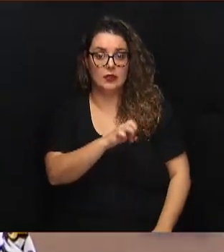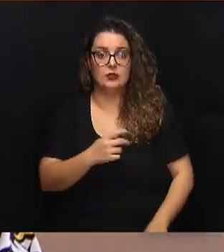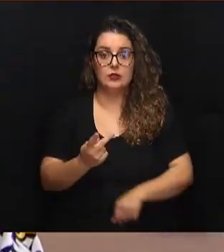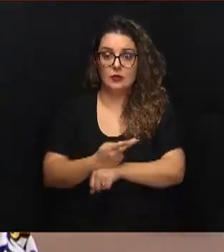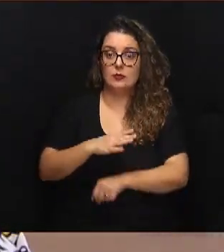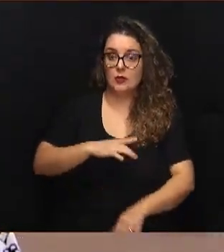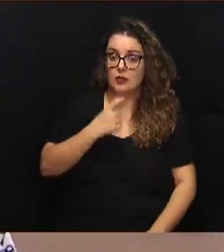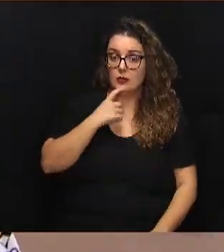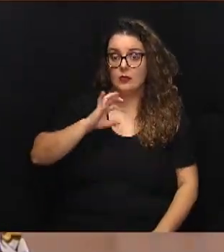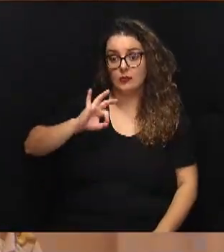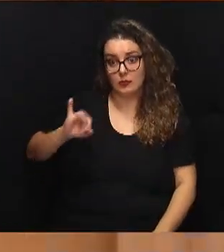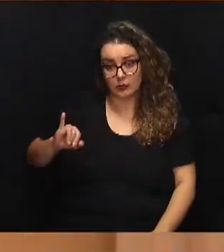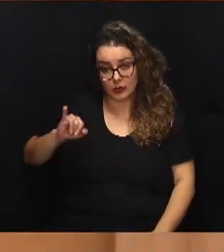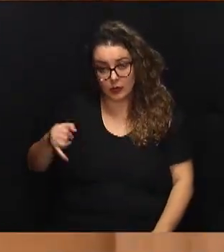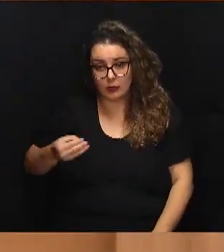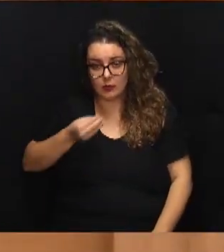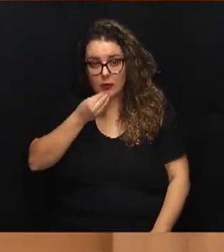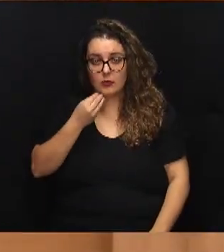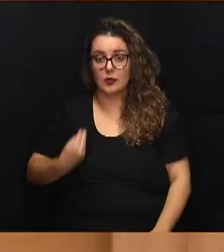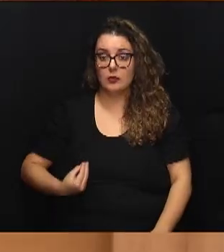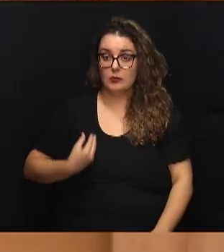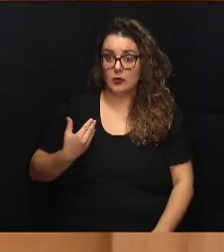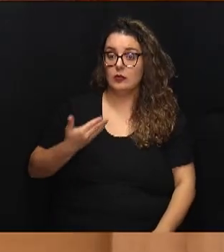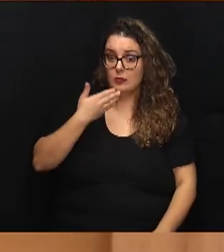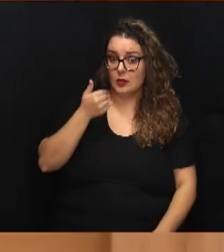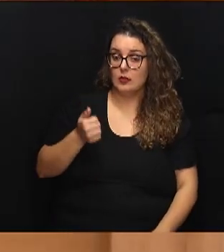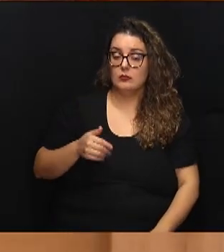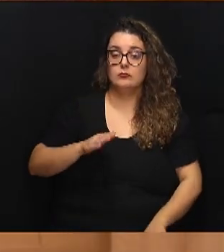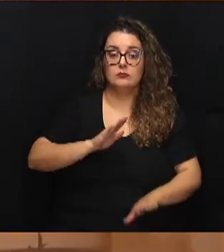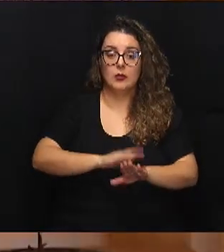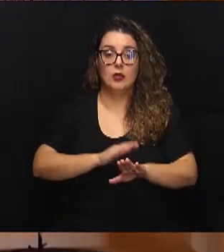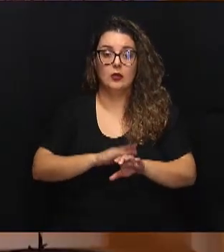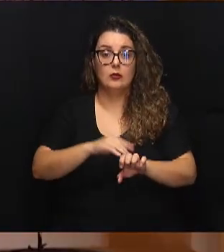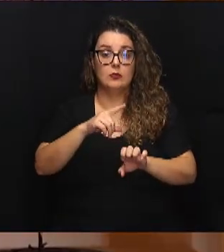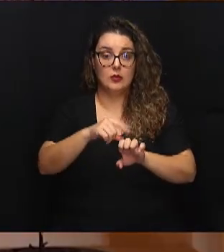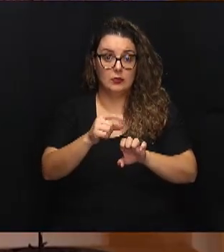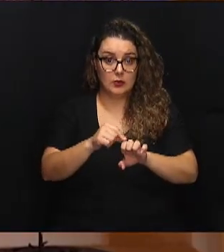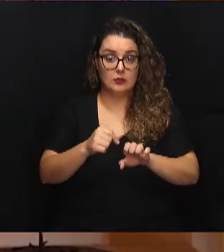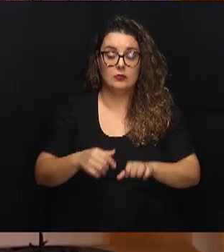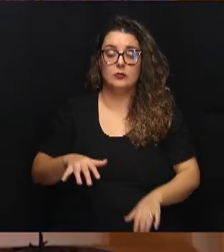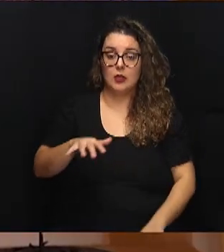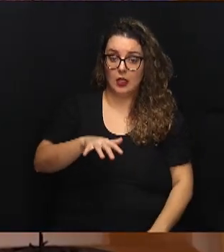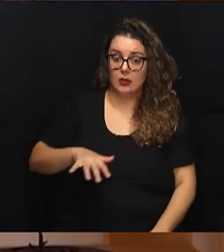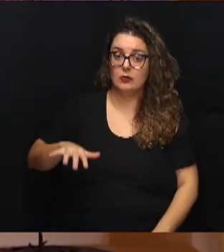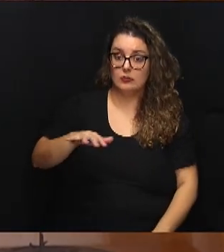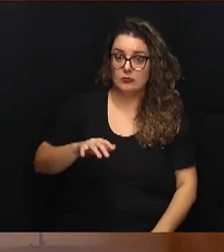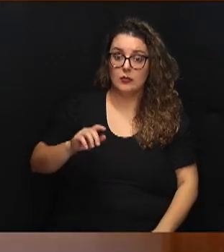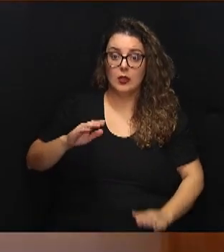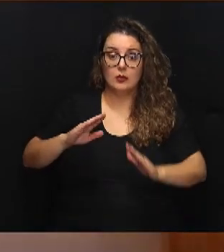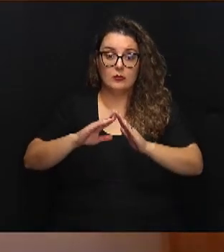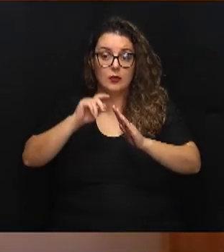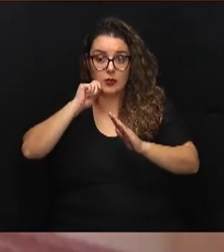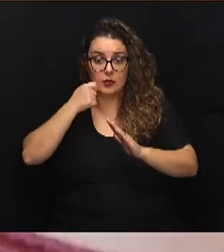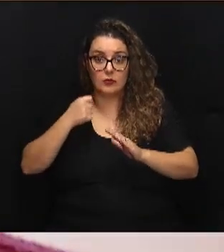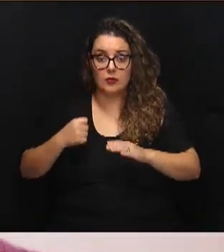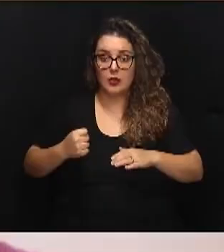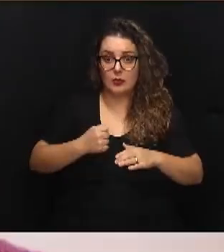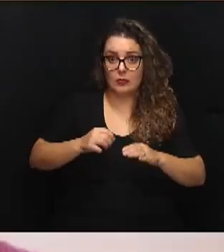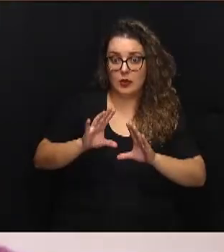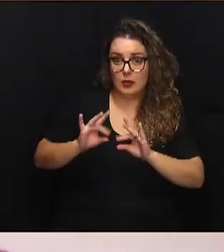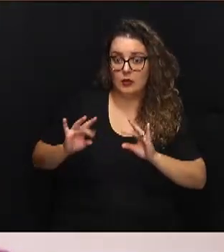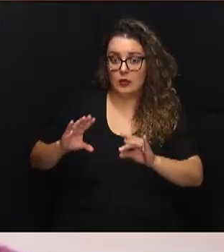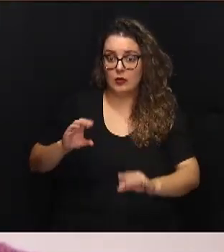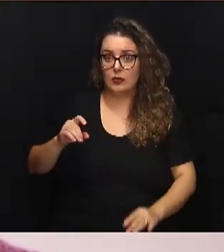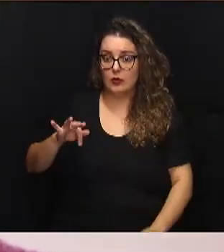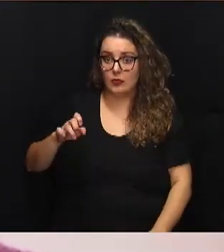chance de uma vida melhor, atuando como empreendedoras nos ramos de padaria e confeitaria. Já tenho